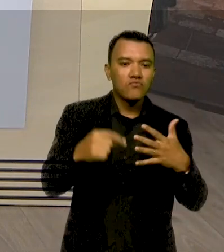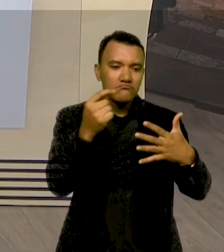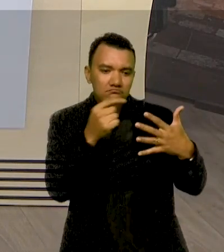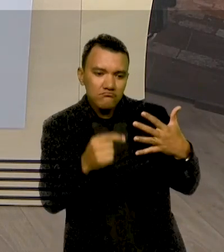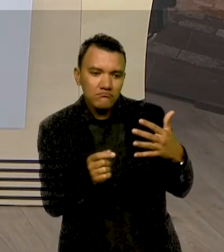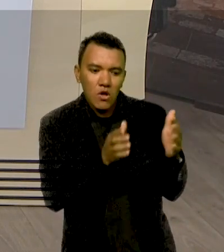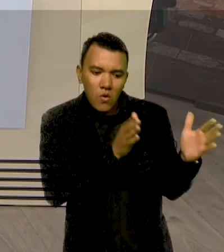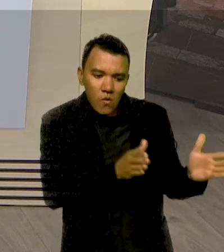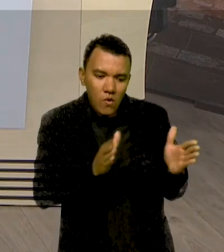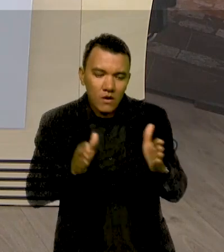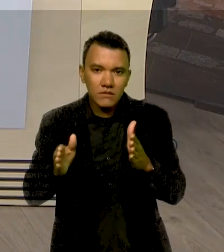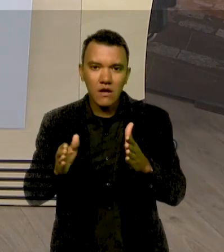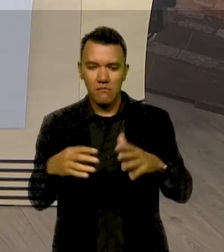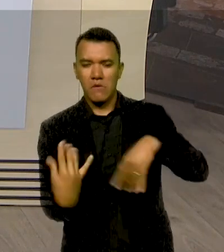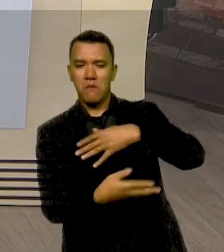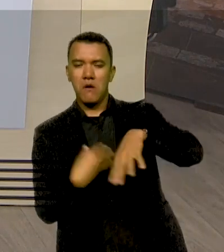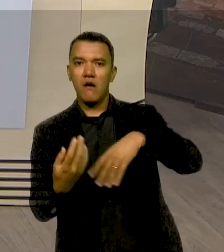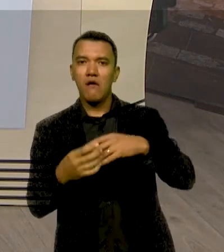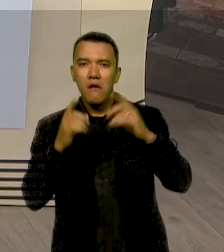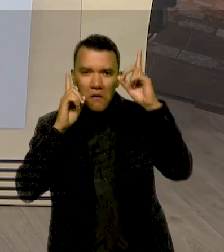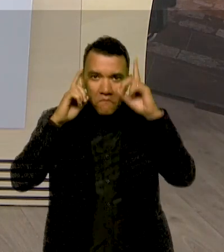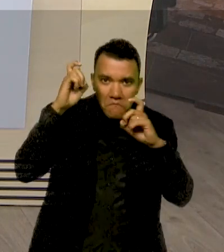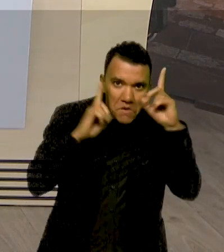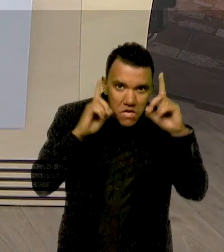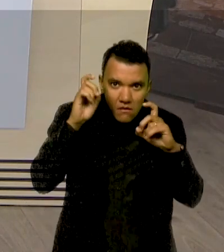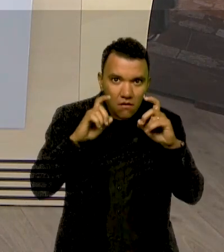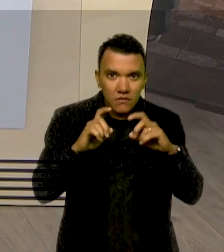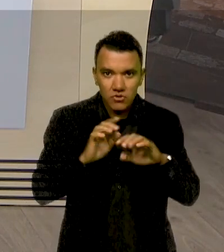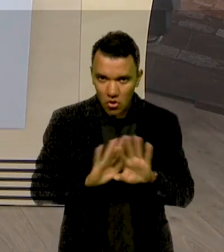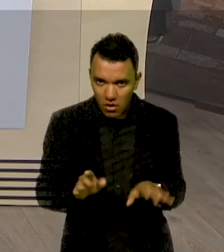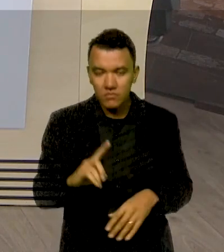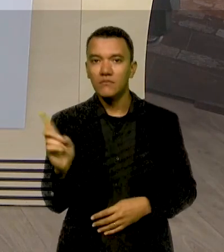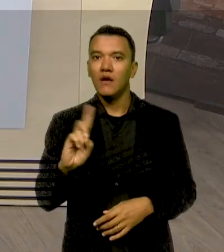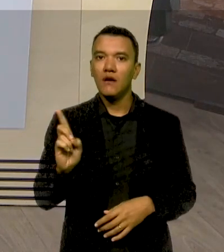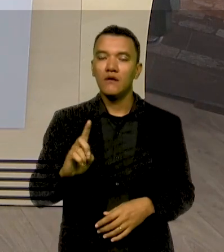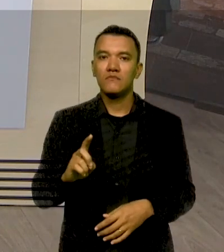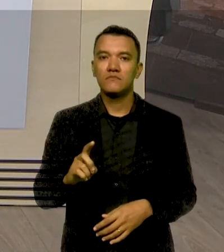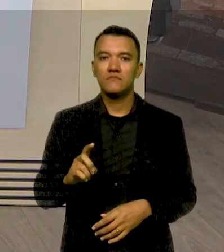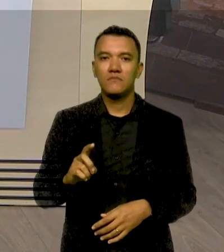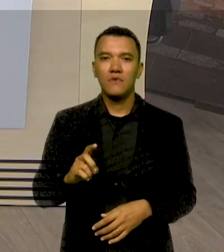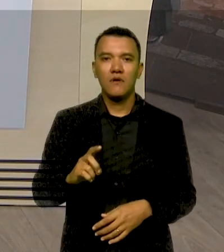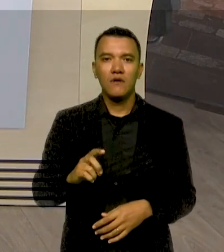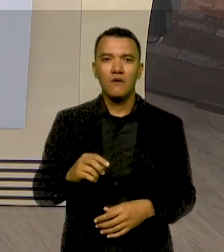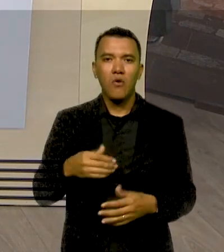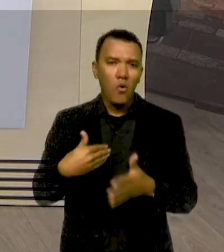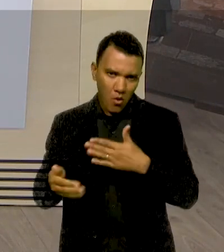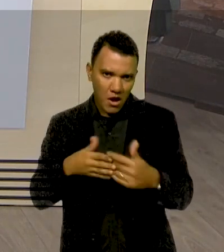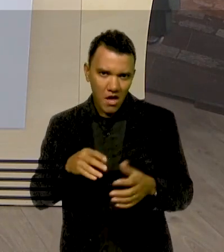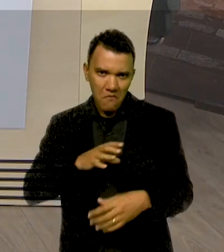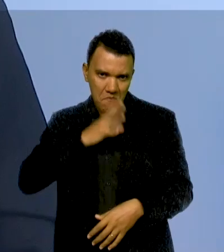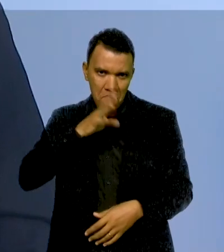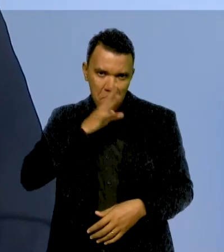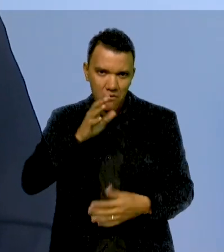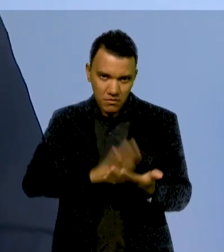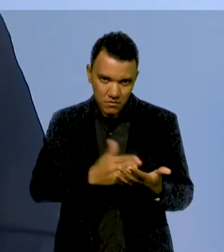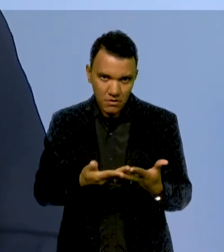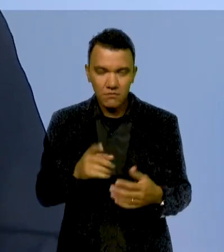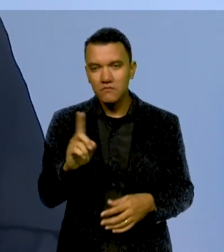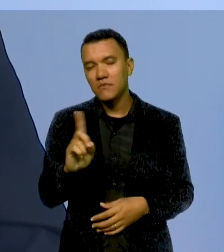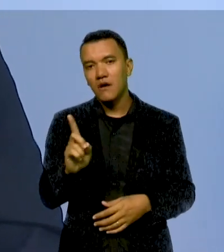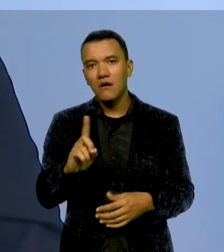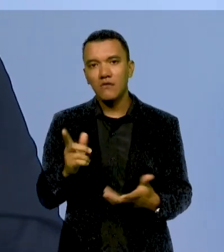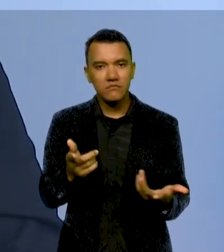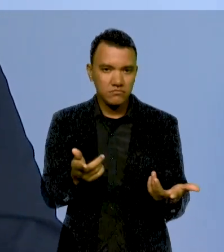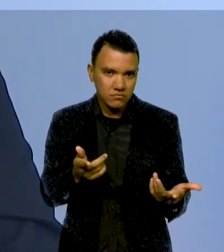organização. A Libras ela não é feita de qualquer forma, não é qualquer pessoa que faz, qualquer pessoa pode aprender, mas não é aleatório,